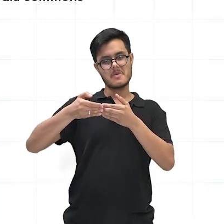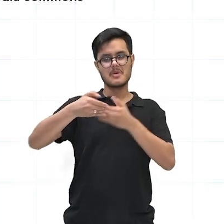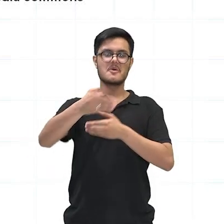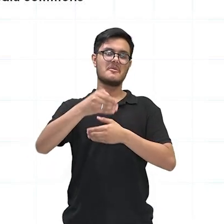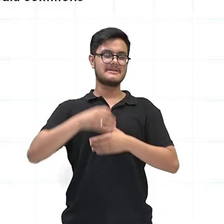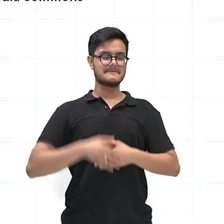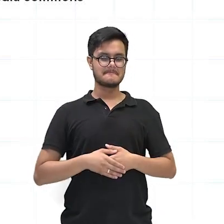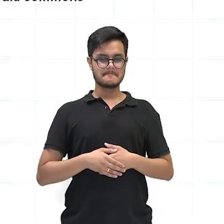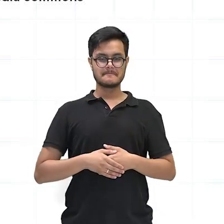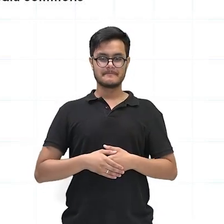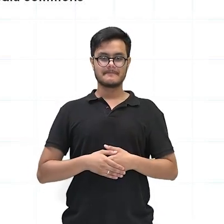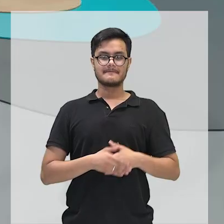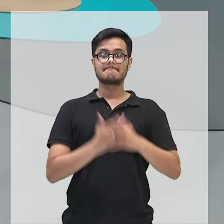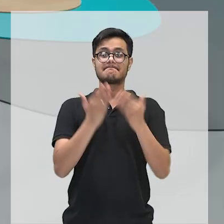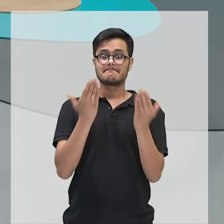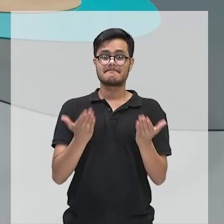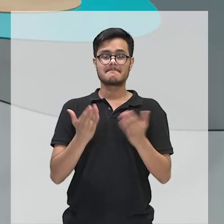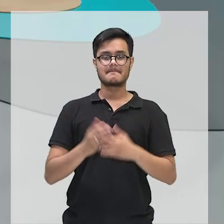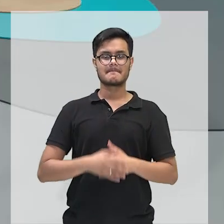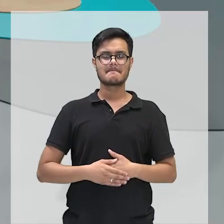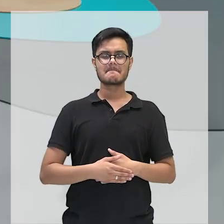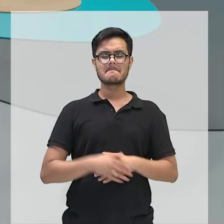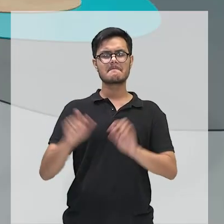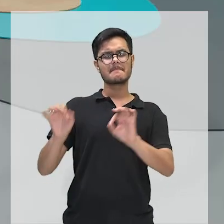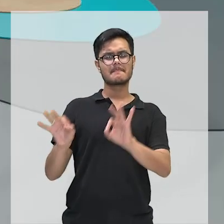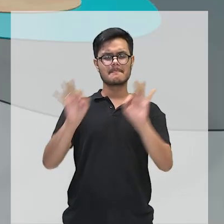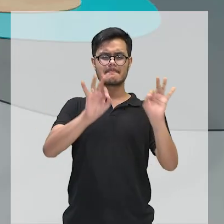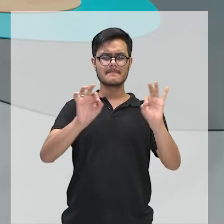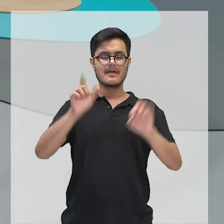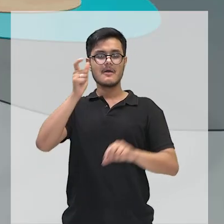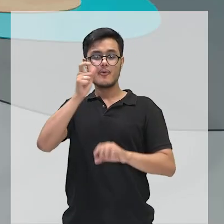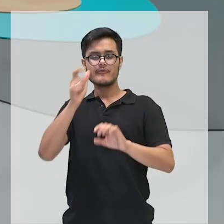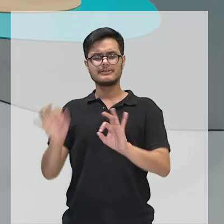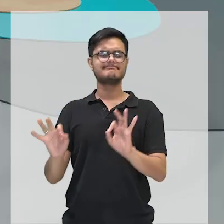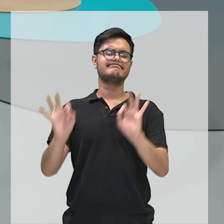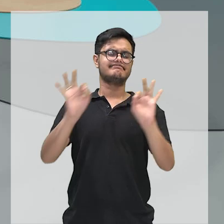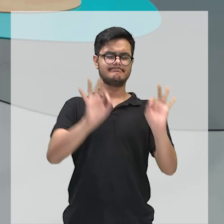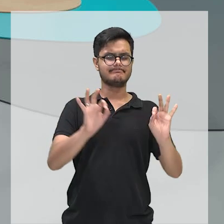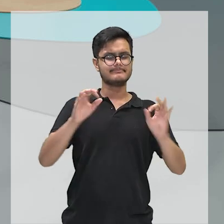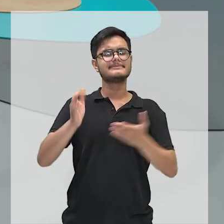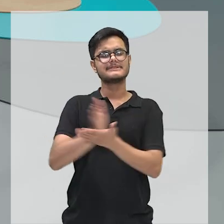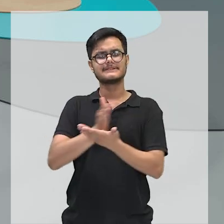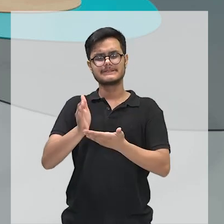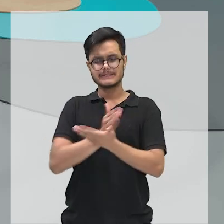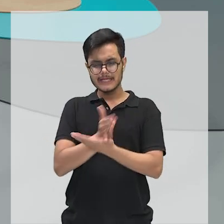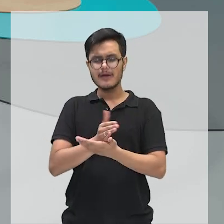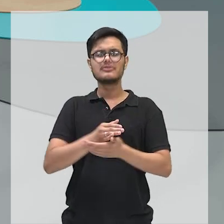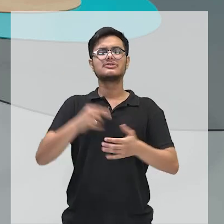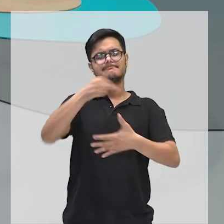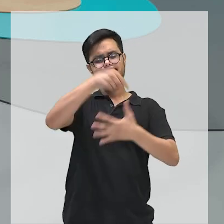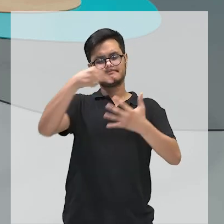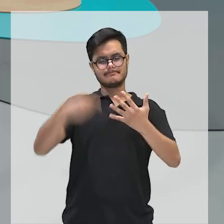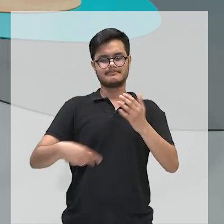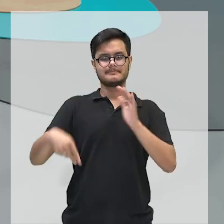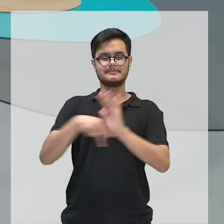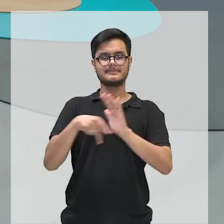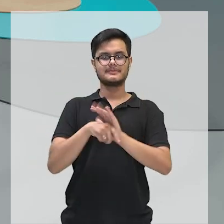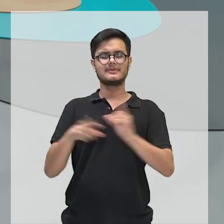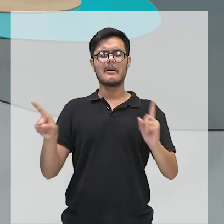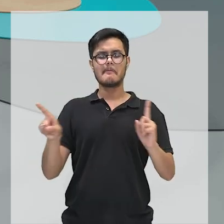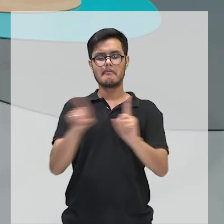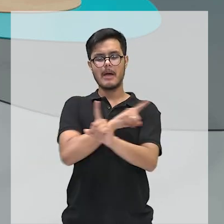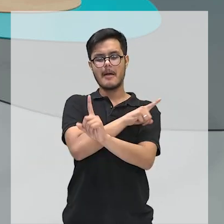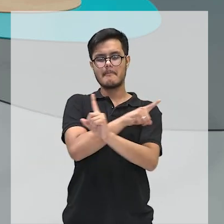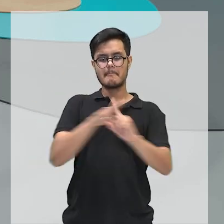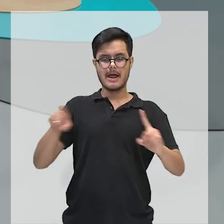no esporte. Então, acompanhe o vídeo a seguir para vocês verem aí alguns elementos, né, da presença